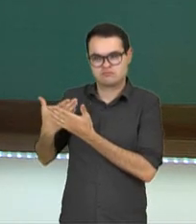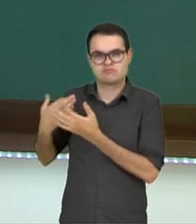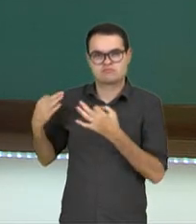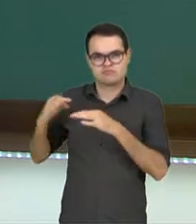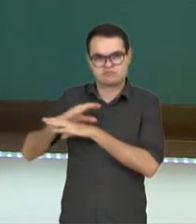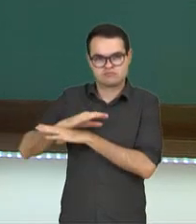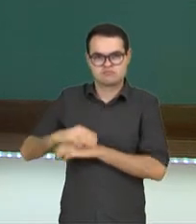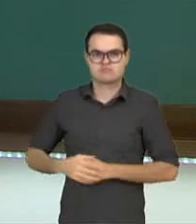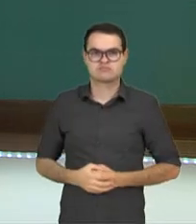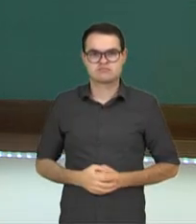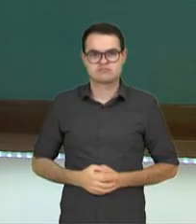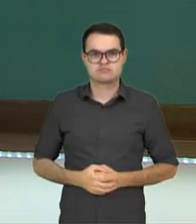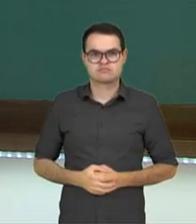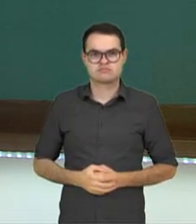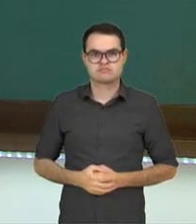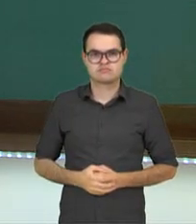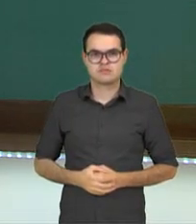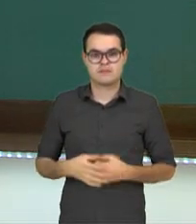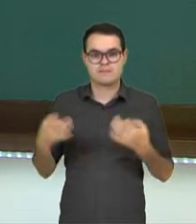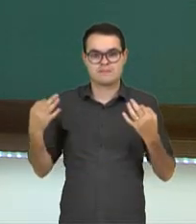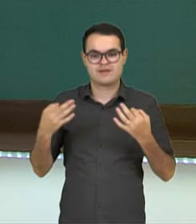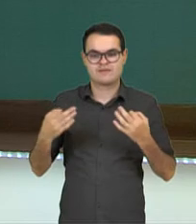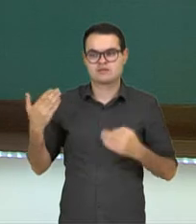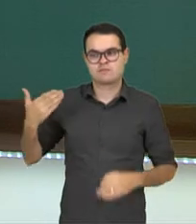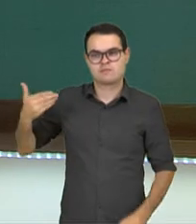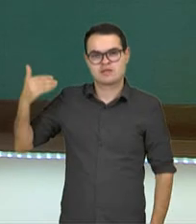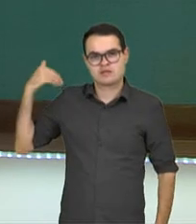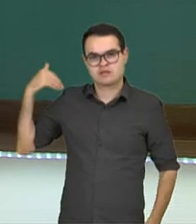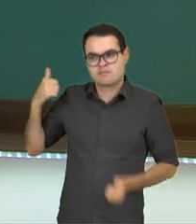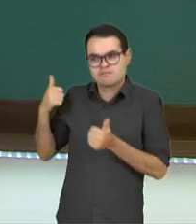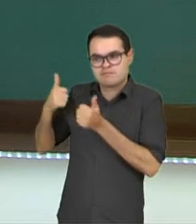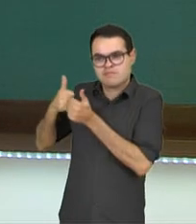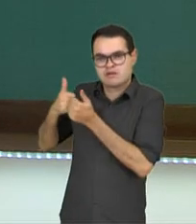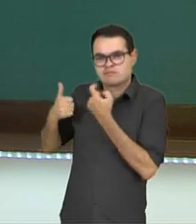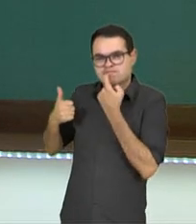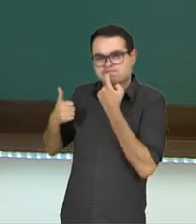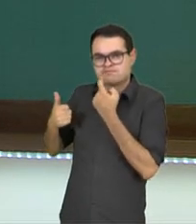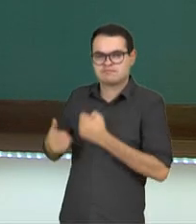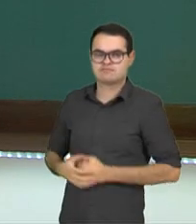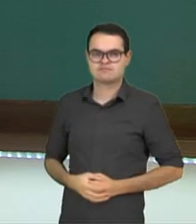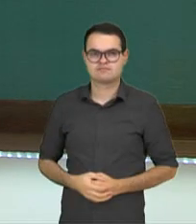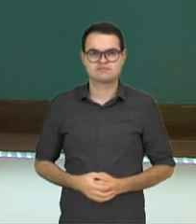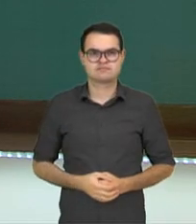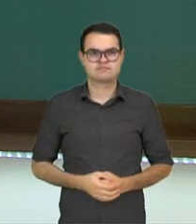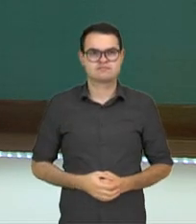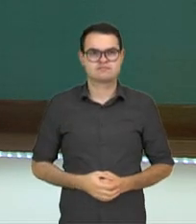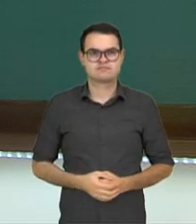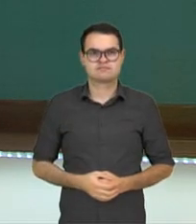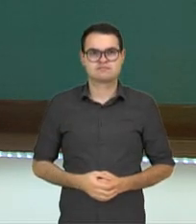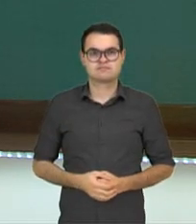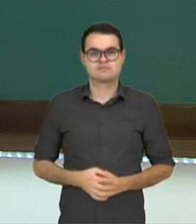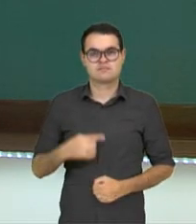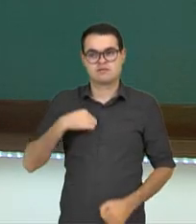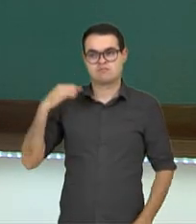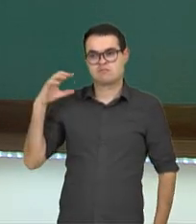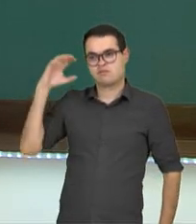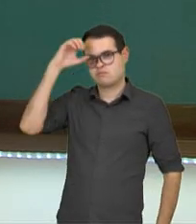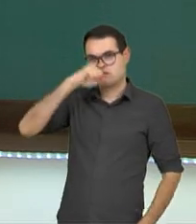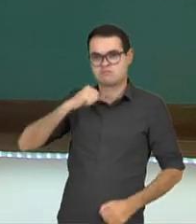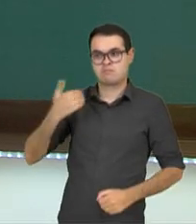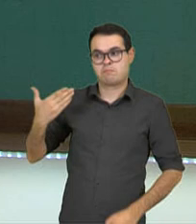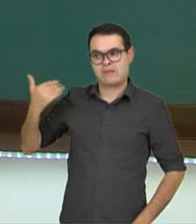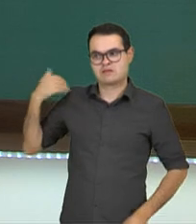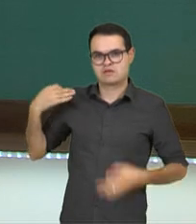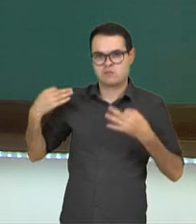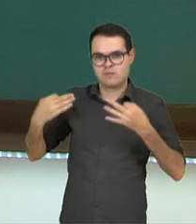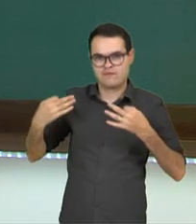que aconteceu. A gente usa pretérito perfeito para um passado mais recente. E aprendi também no pretérito